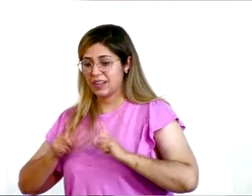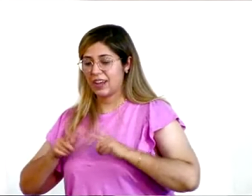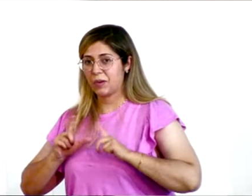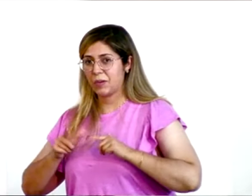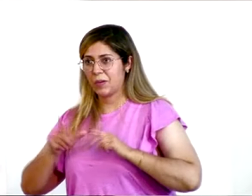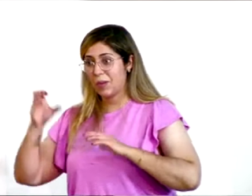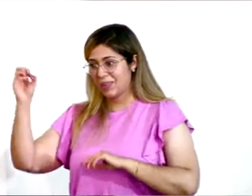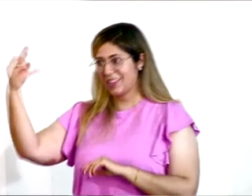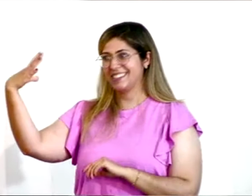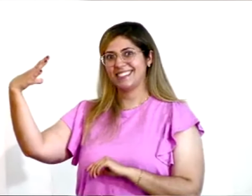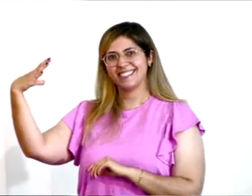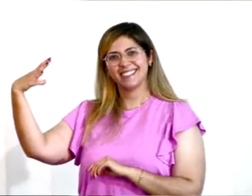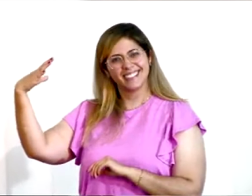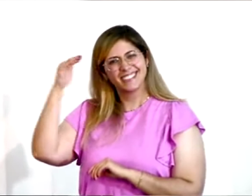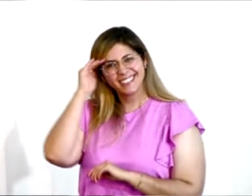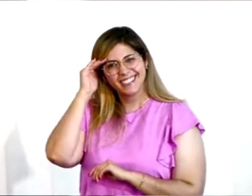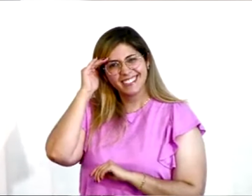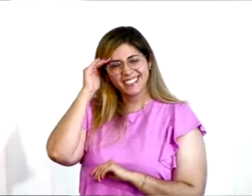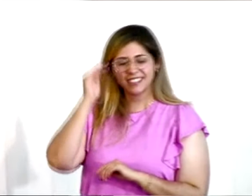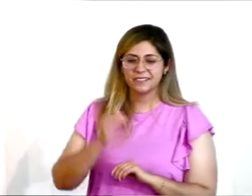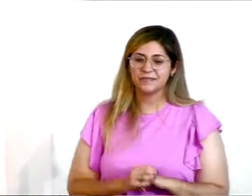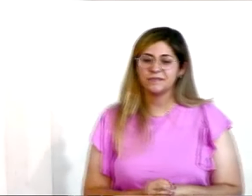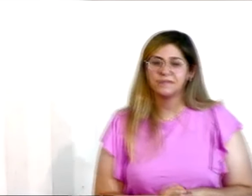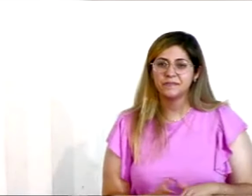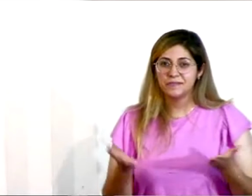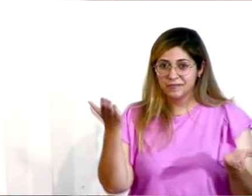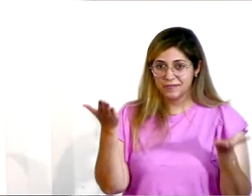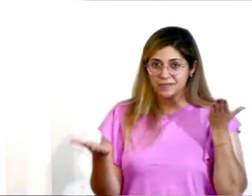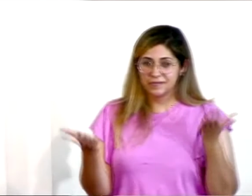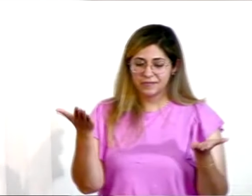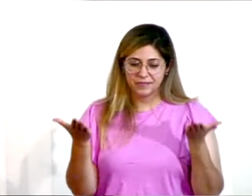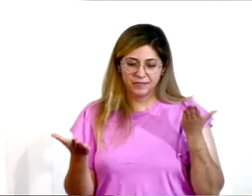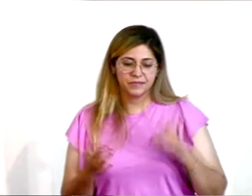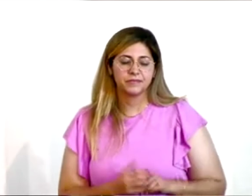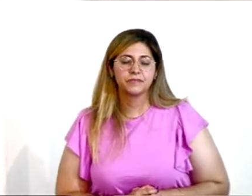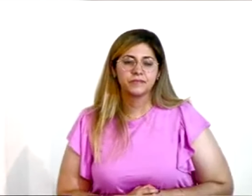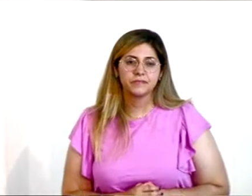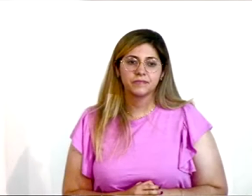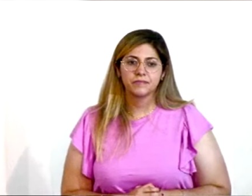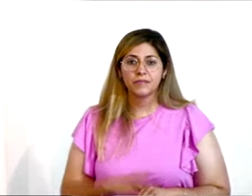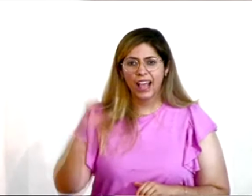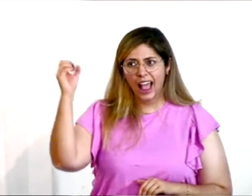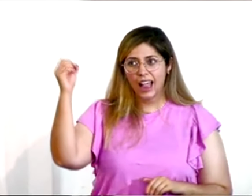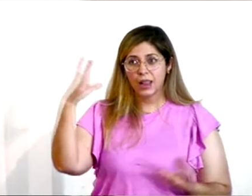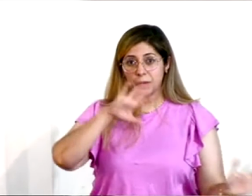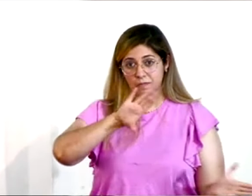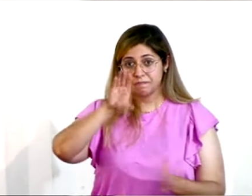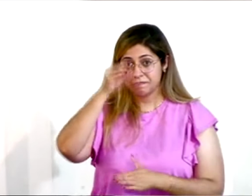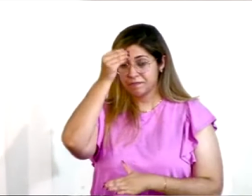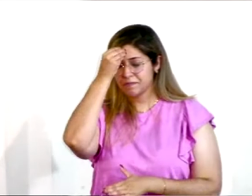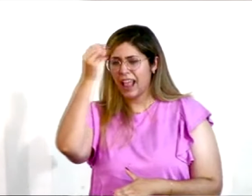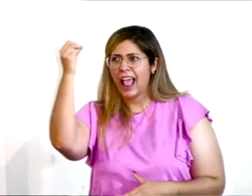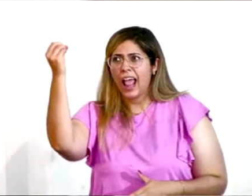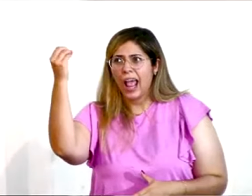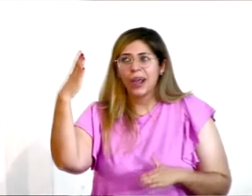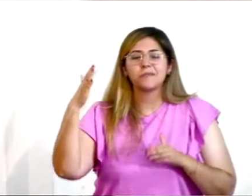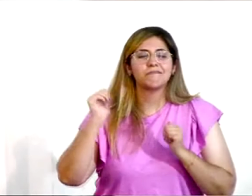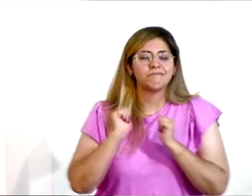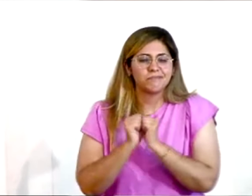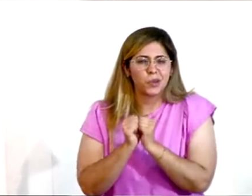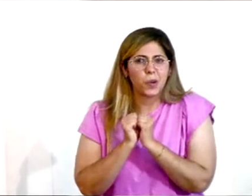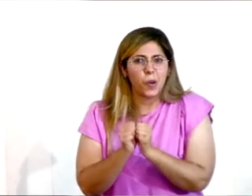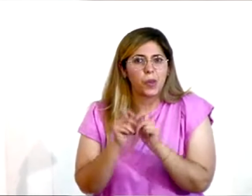Na casa dos hebreus havia luz. A luz sempre esteve perto do povo de